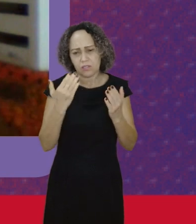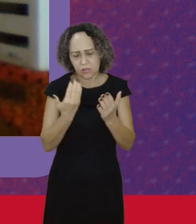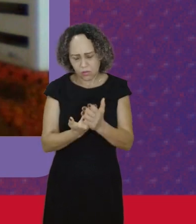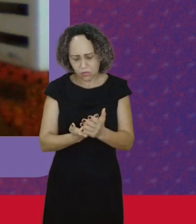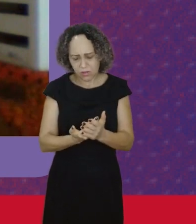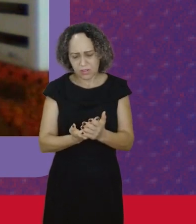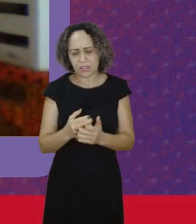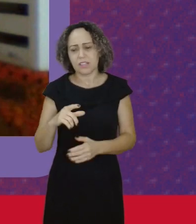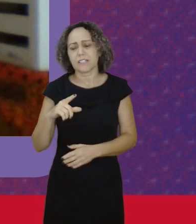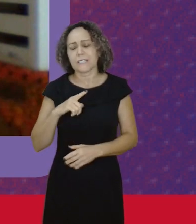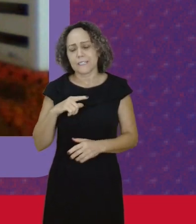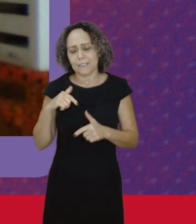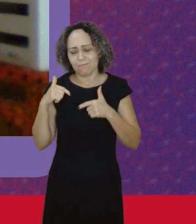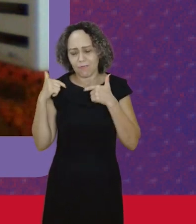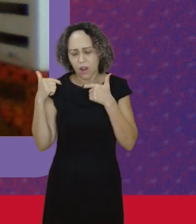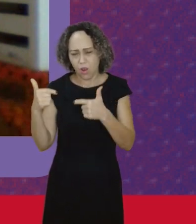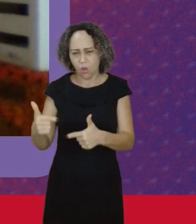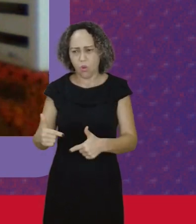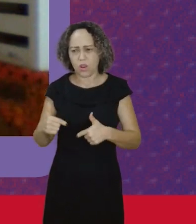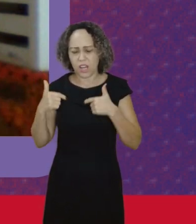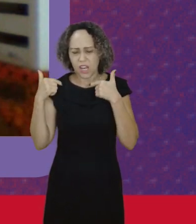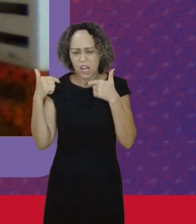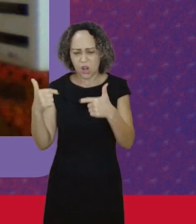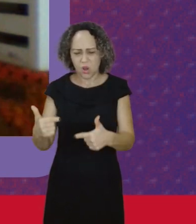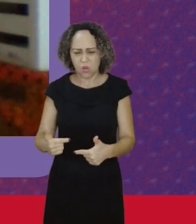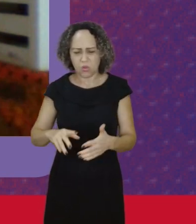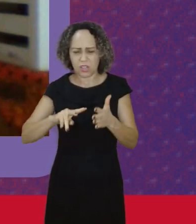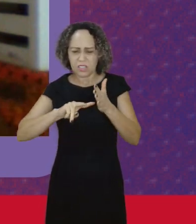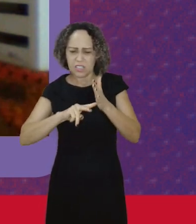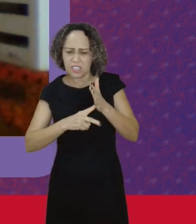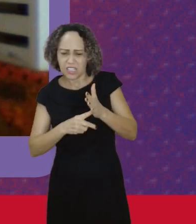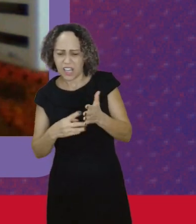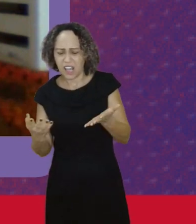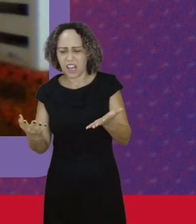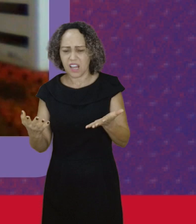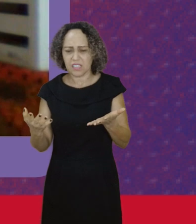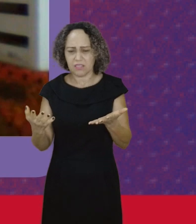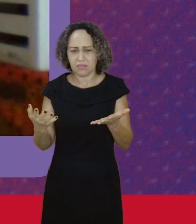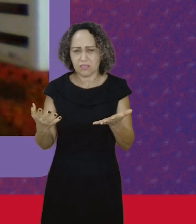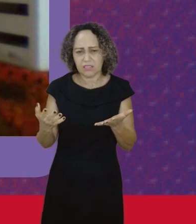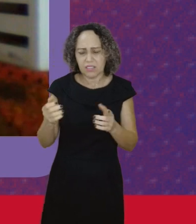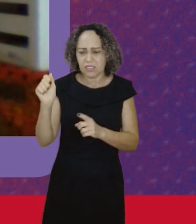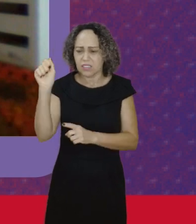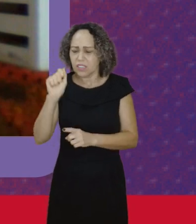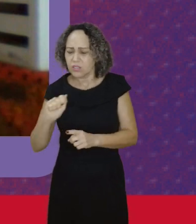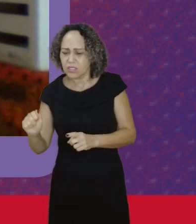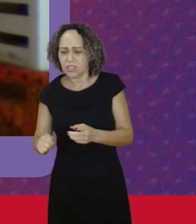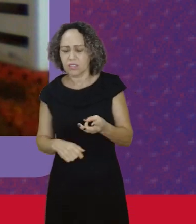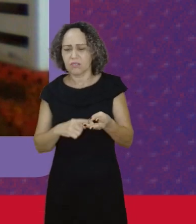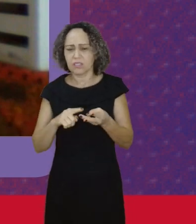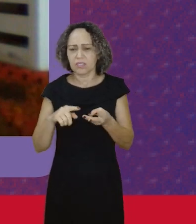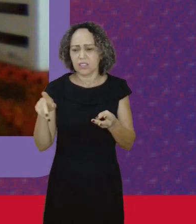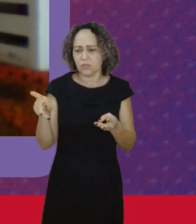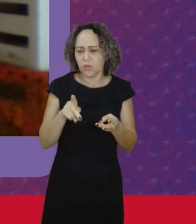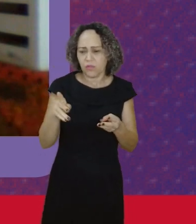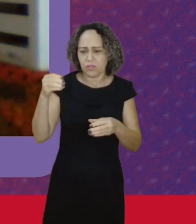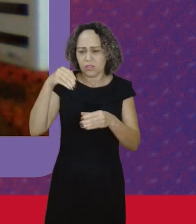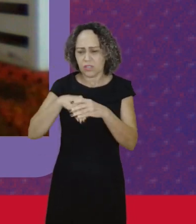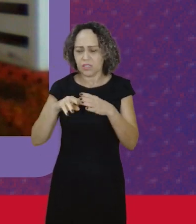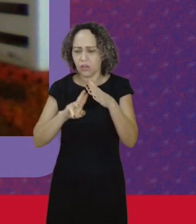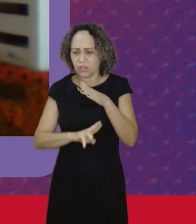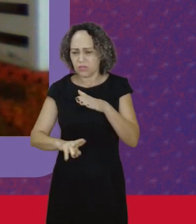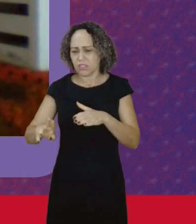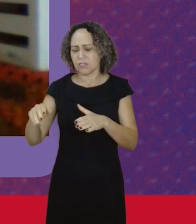uma luta de sindicatos, de associações, de professores universitários, que é uma luta enorme, uma